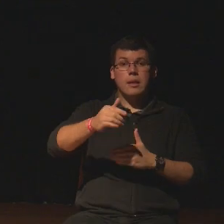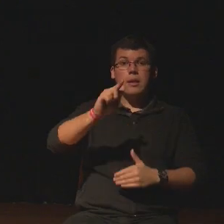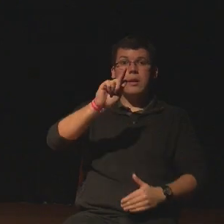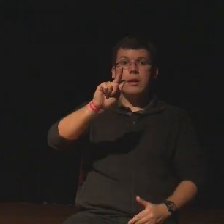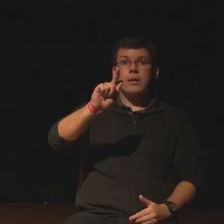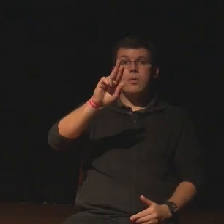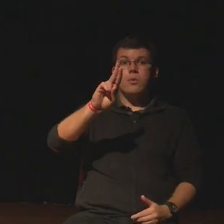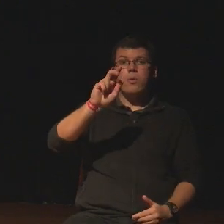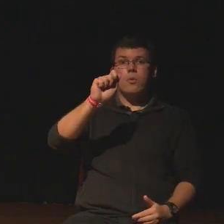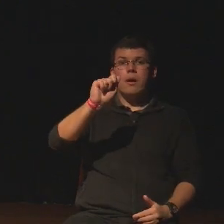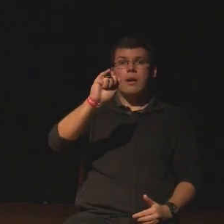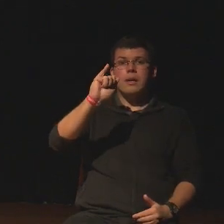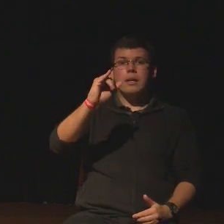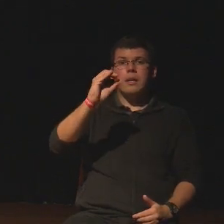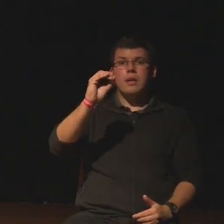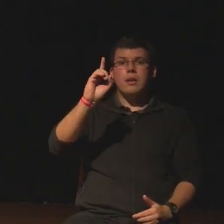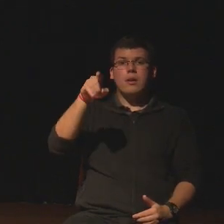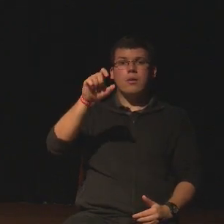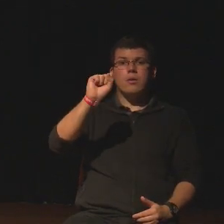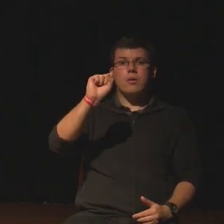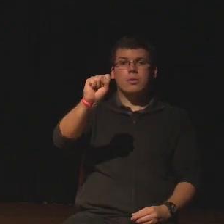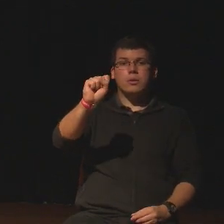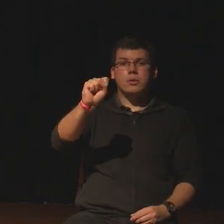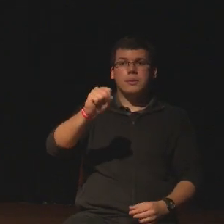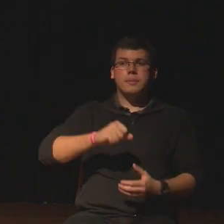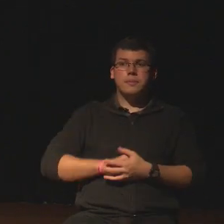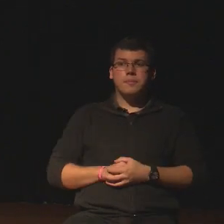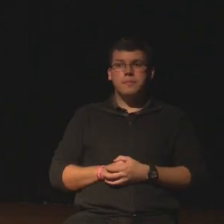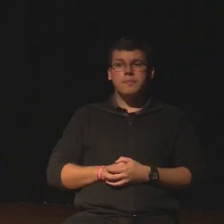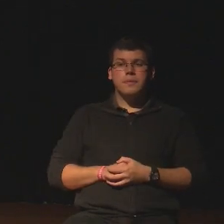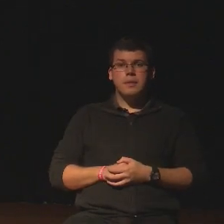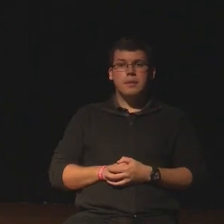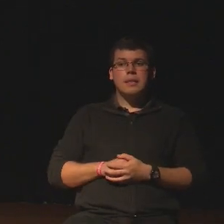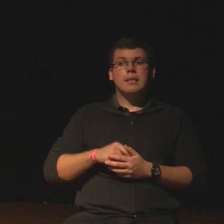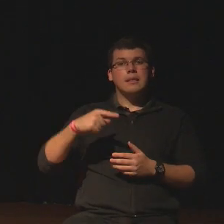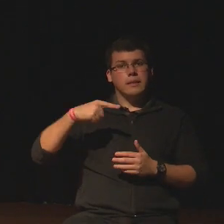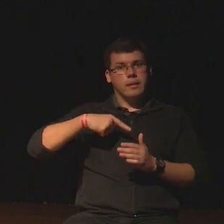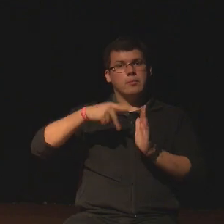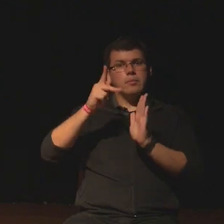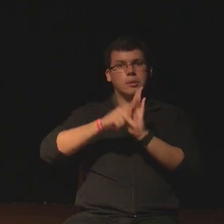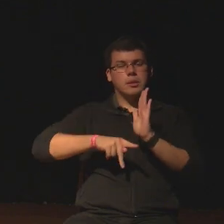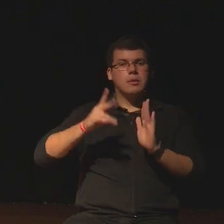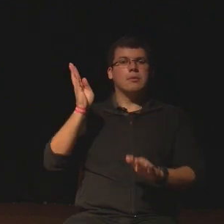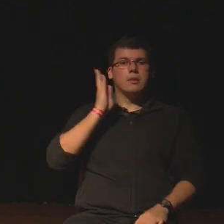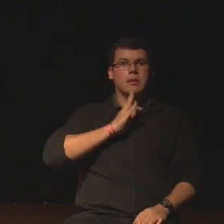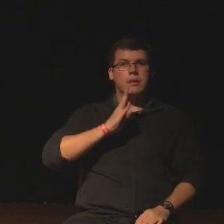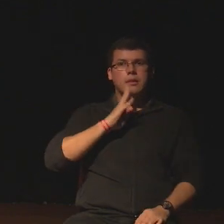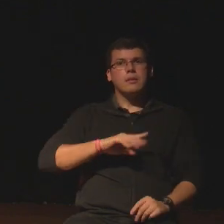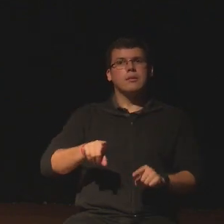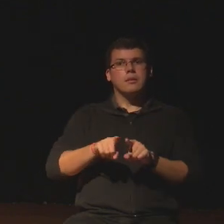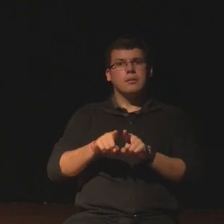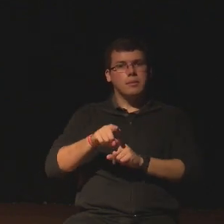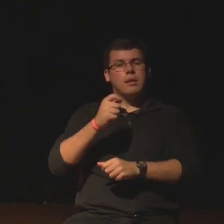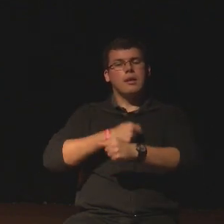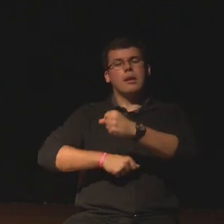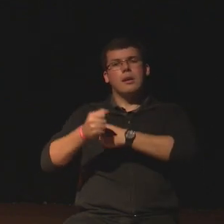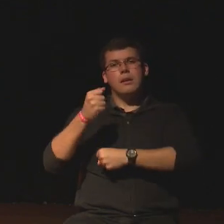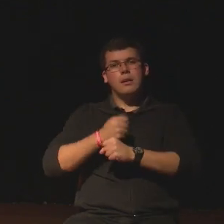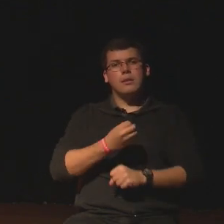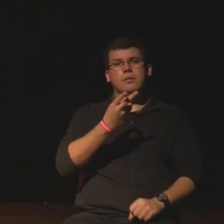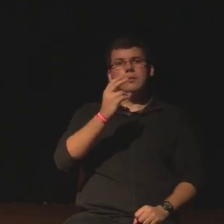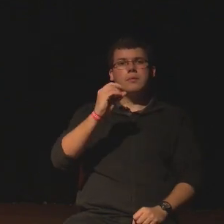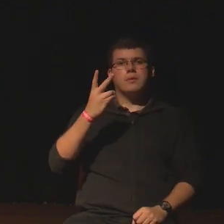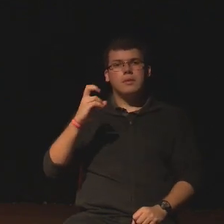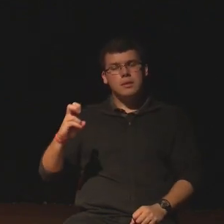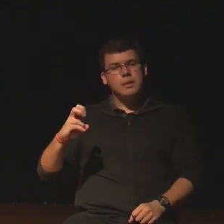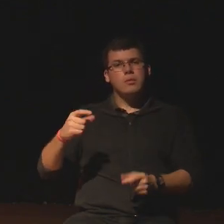do Santuário de São Judas, na região da Saúde, um projeto que também ficou muito legal. A gente também firmou no ano passado um acordo junto com o